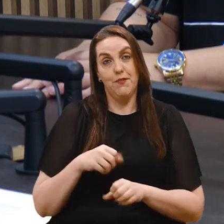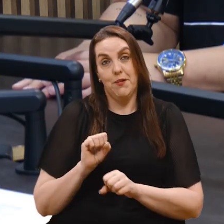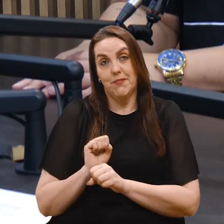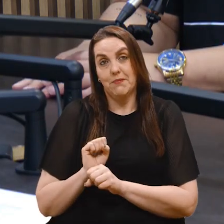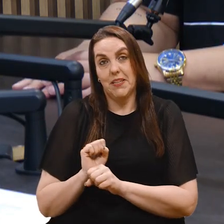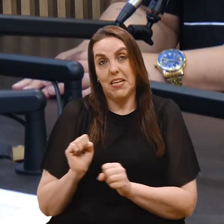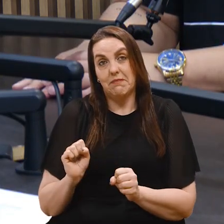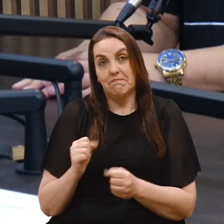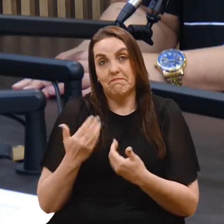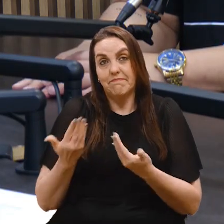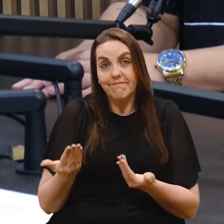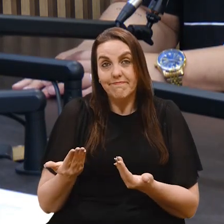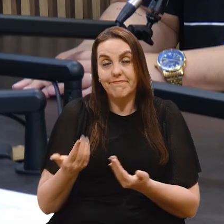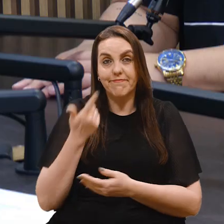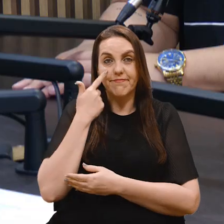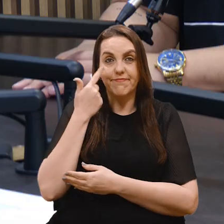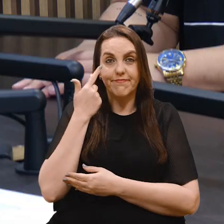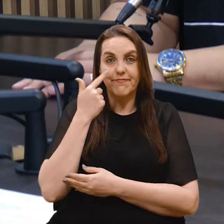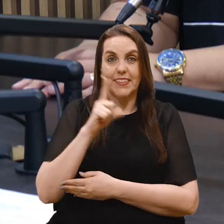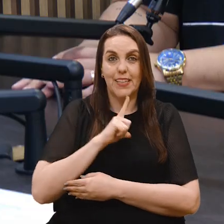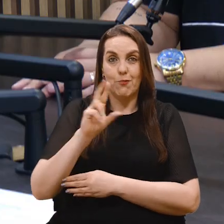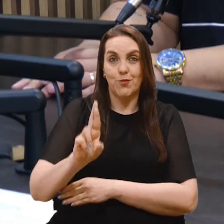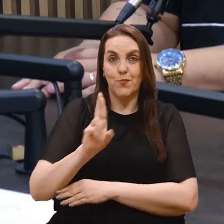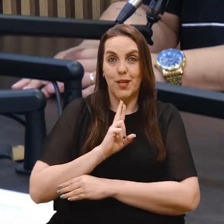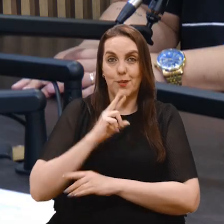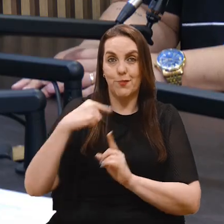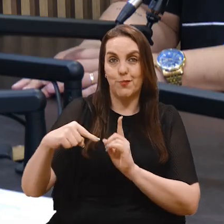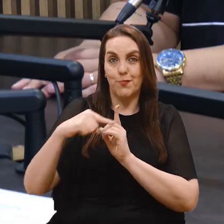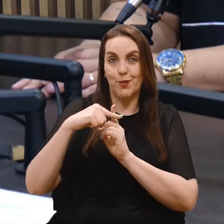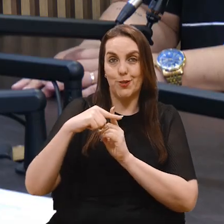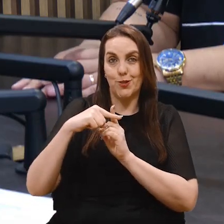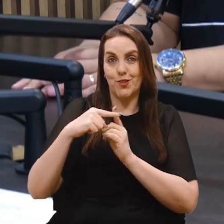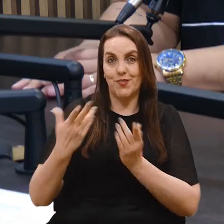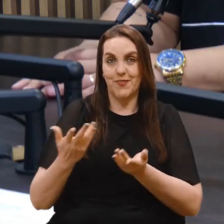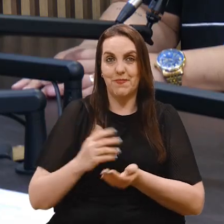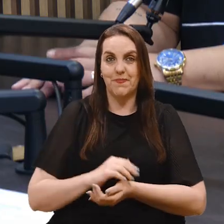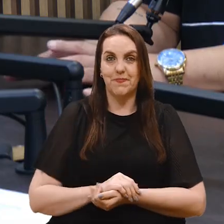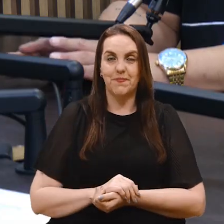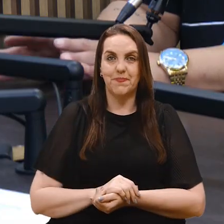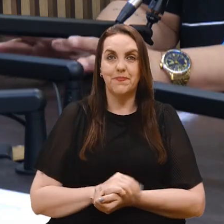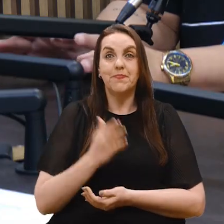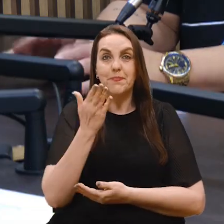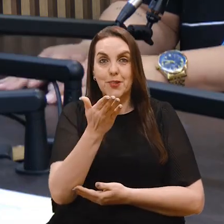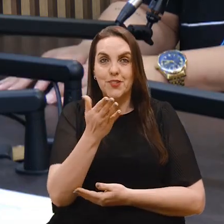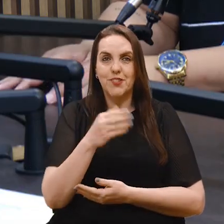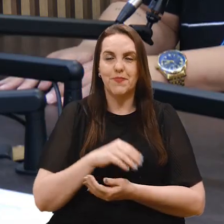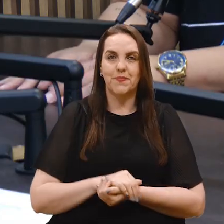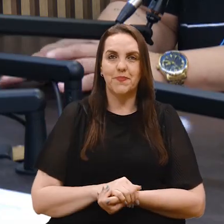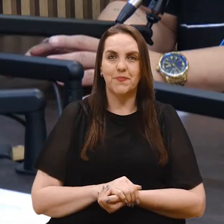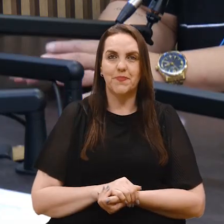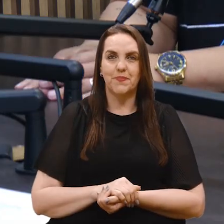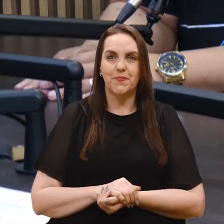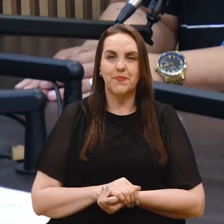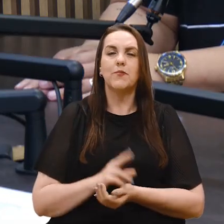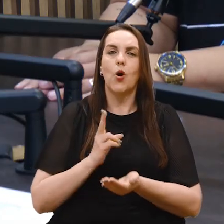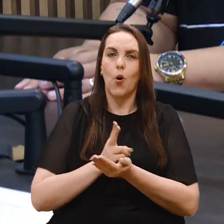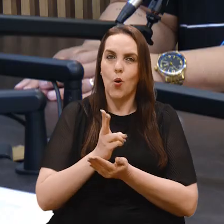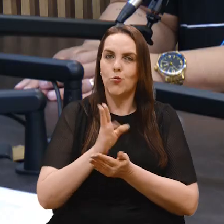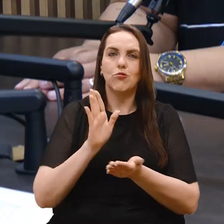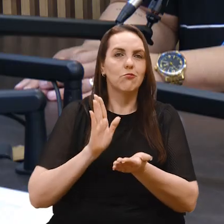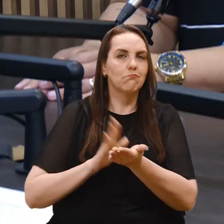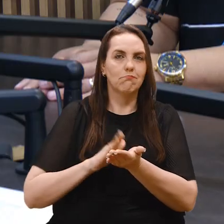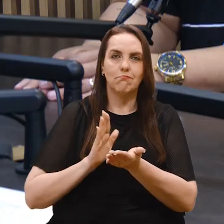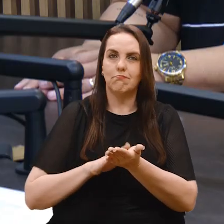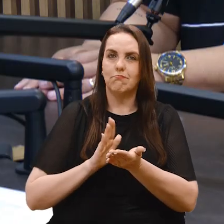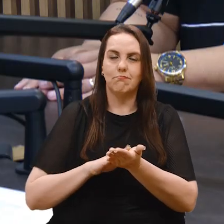ver se temos uma resposta positiva, pelo menos. E aí, Moisés? Continuo cobrando. Vou